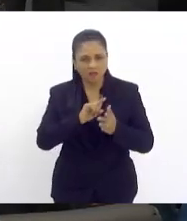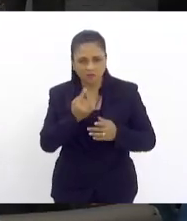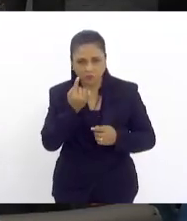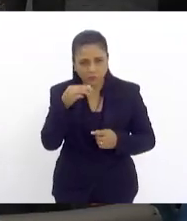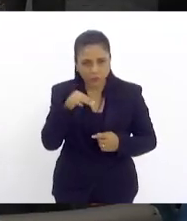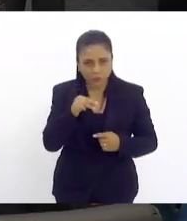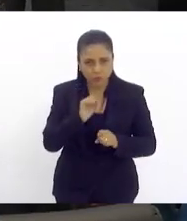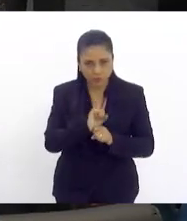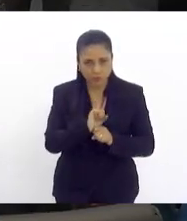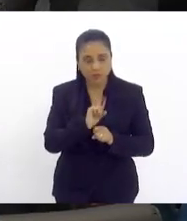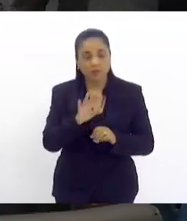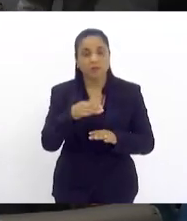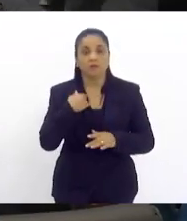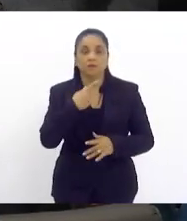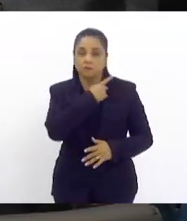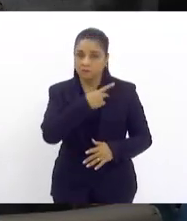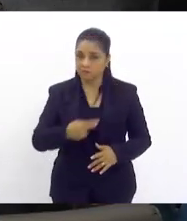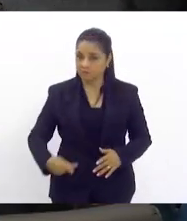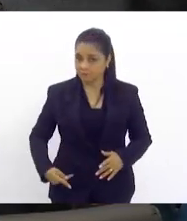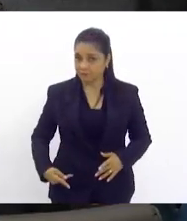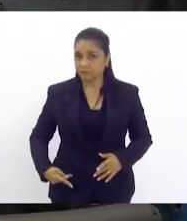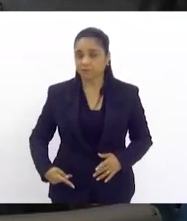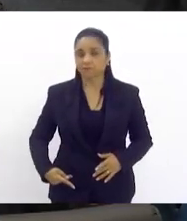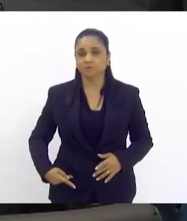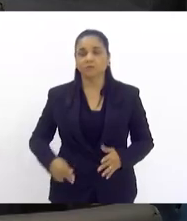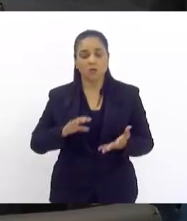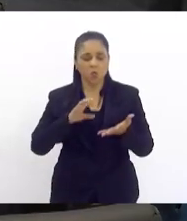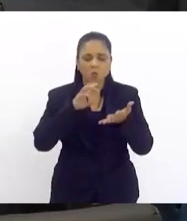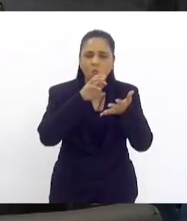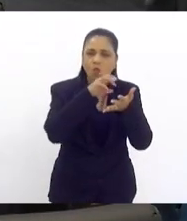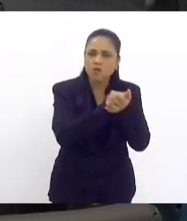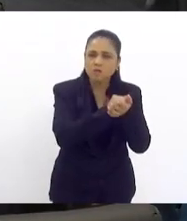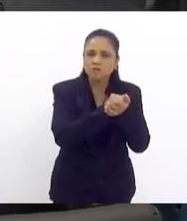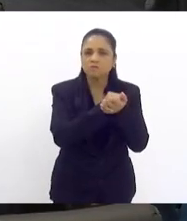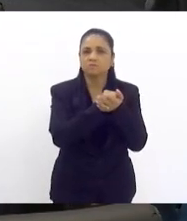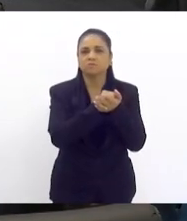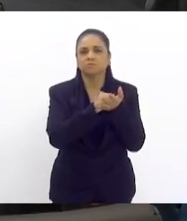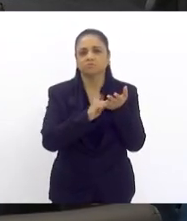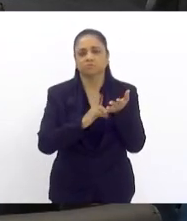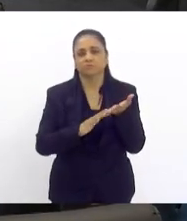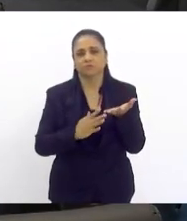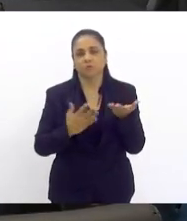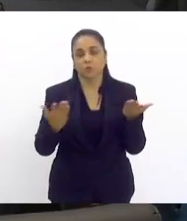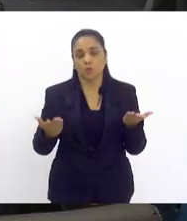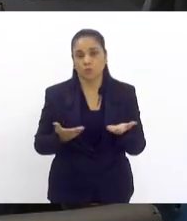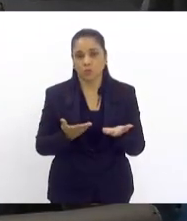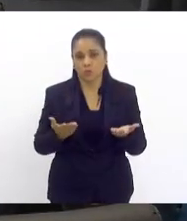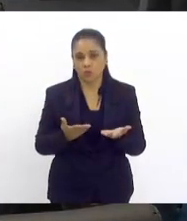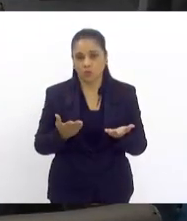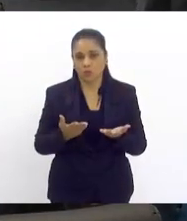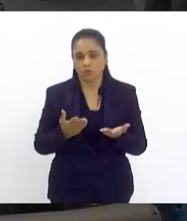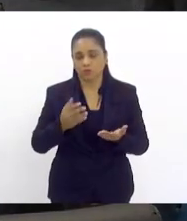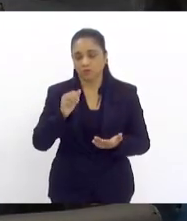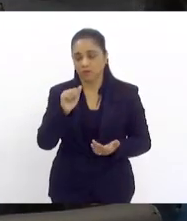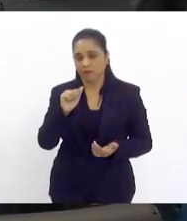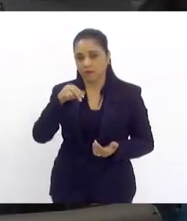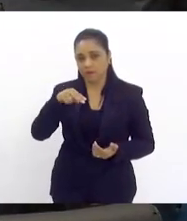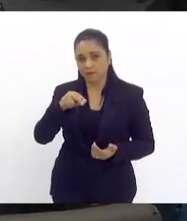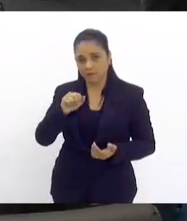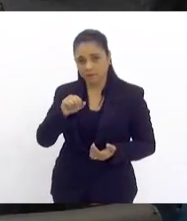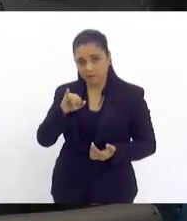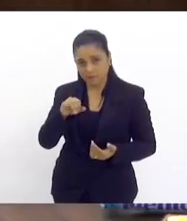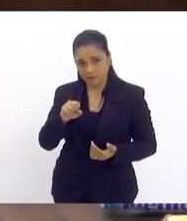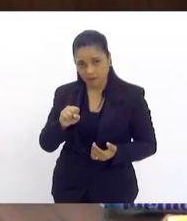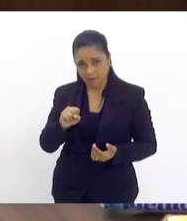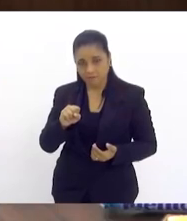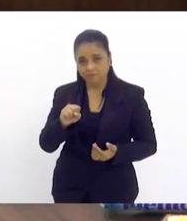falar. Senhor presidente, queria fazer um registro aqui, até para que conste dos anais desta casa. Hoje a gente